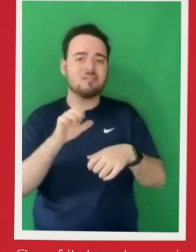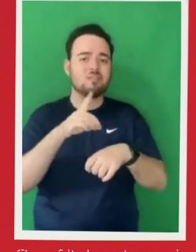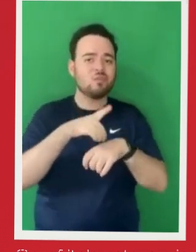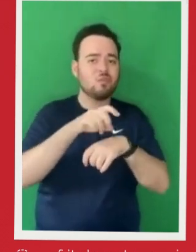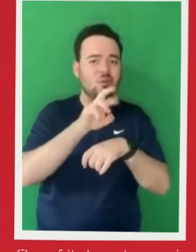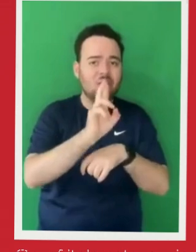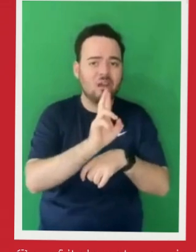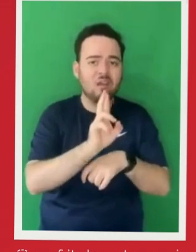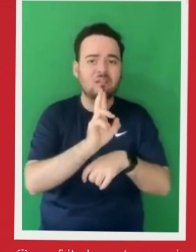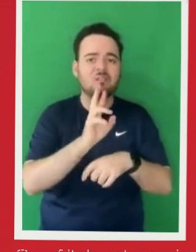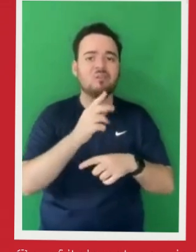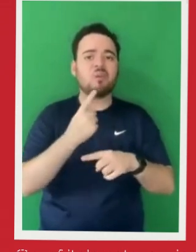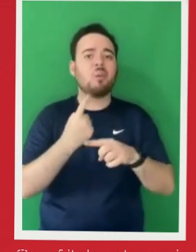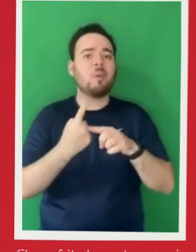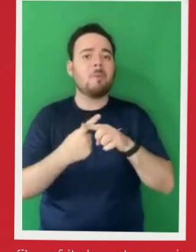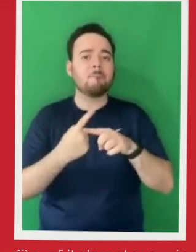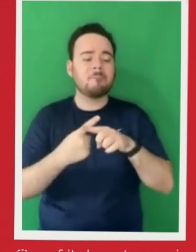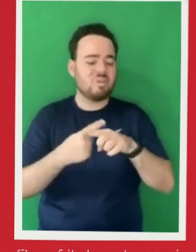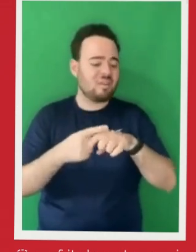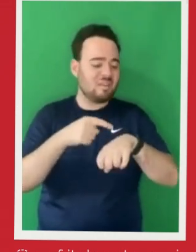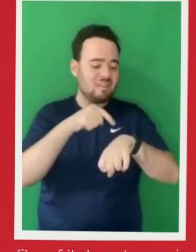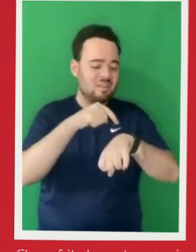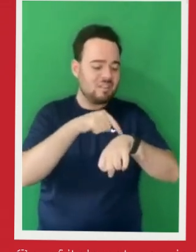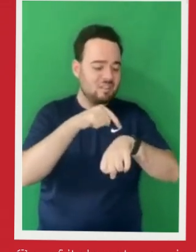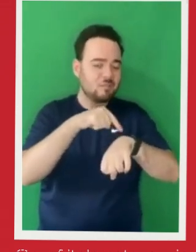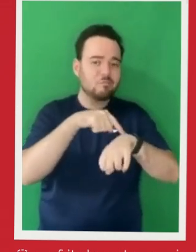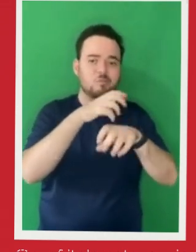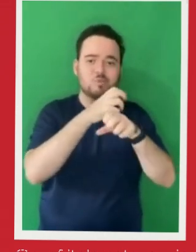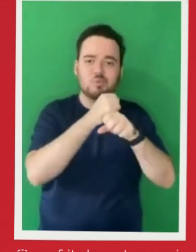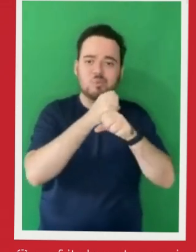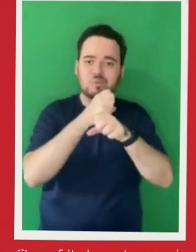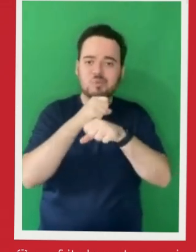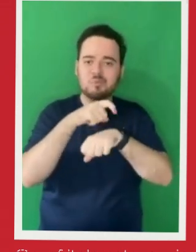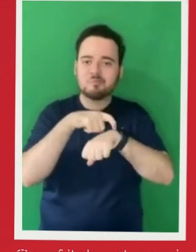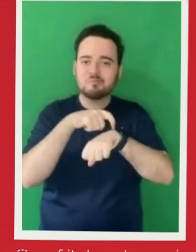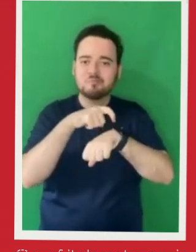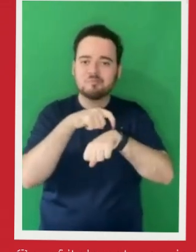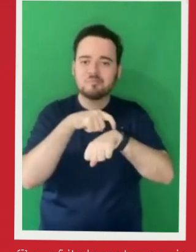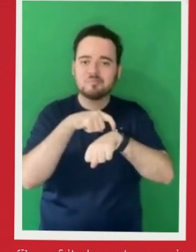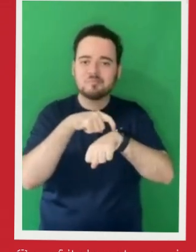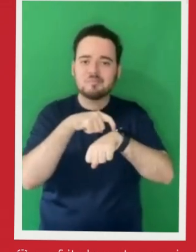doutorado? Por que essa metrificação